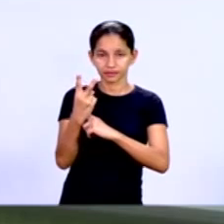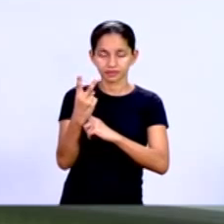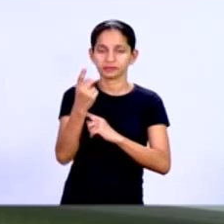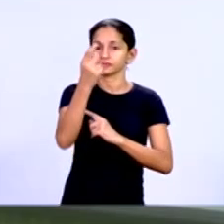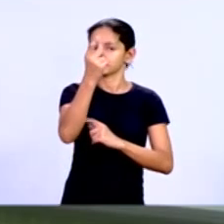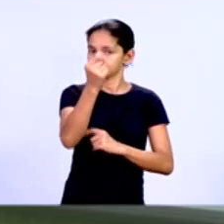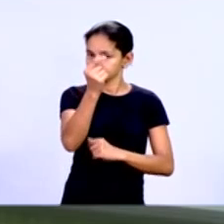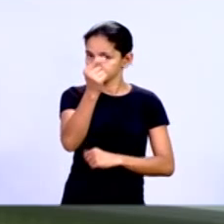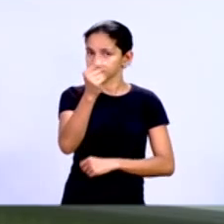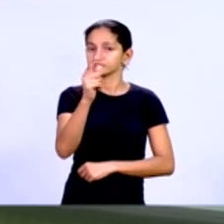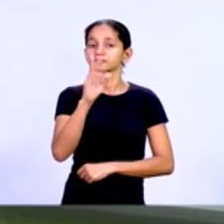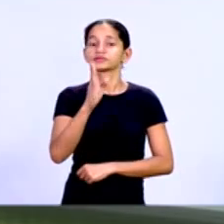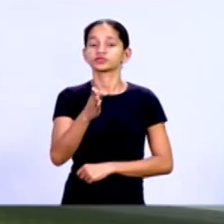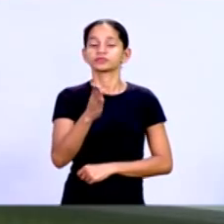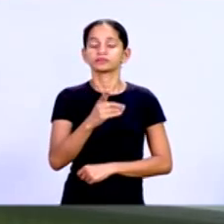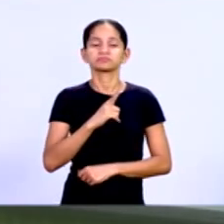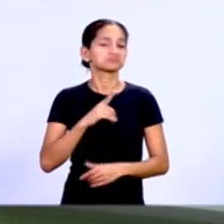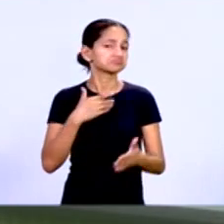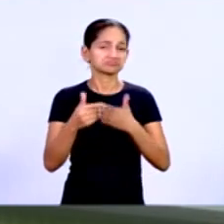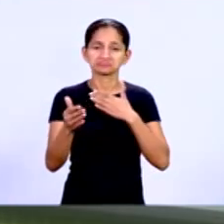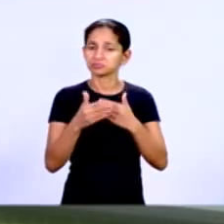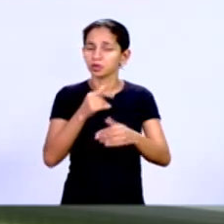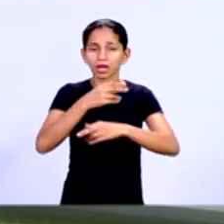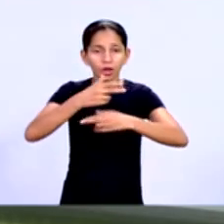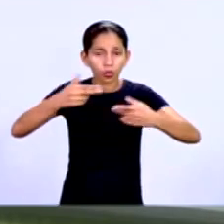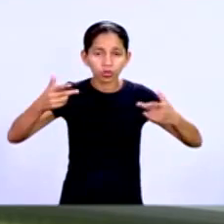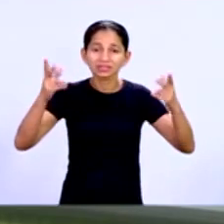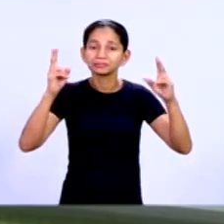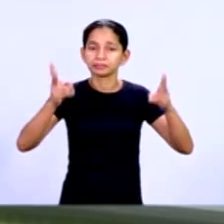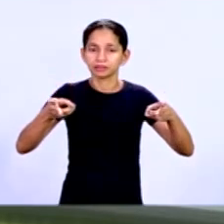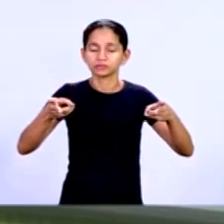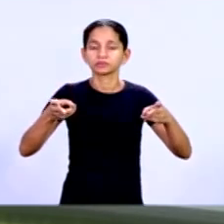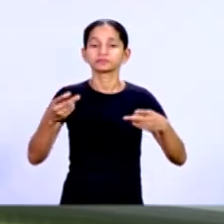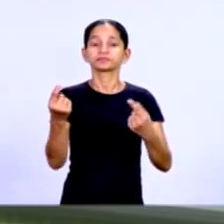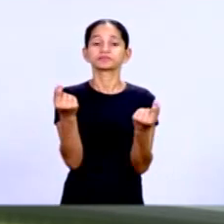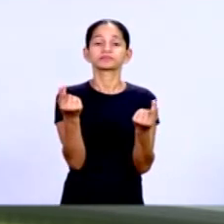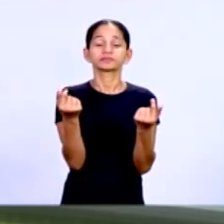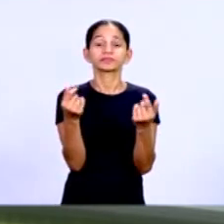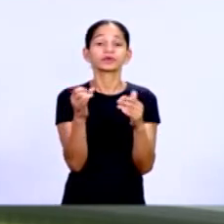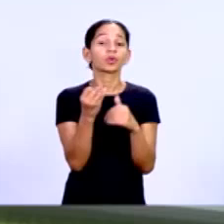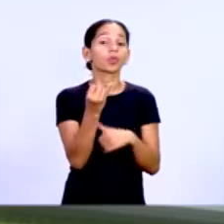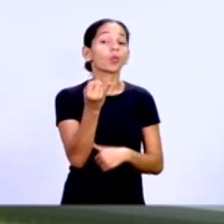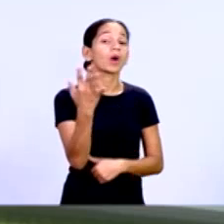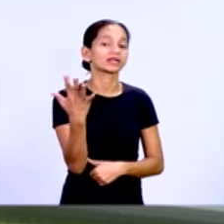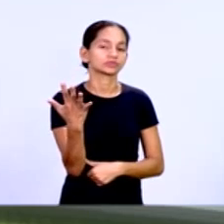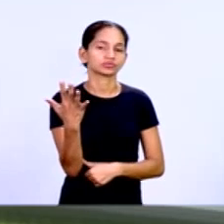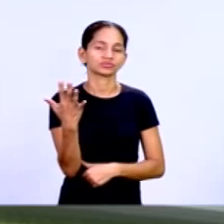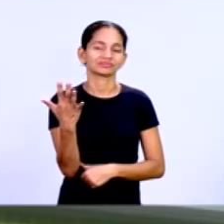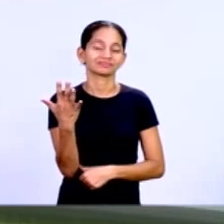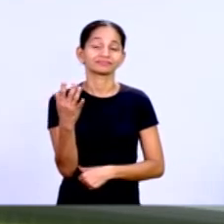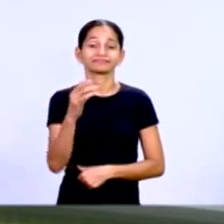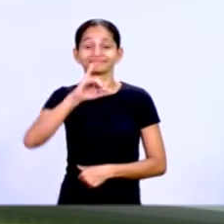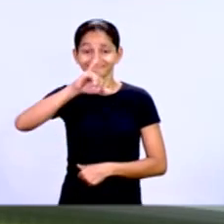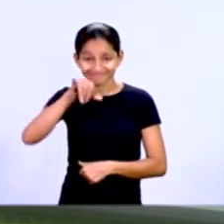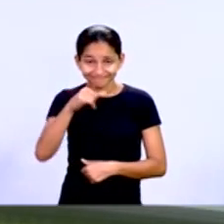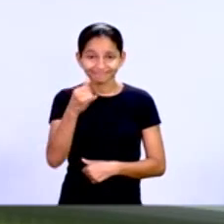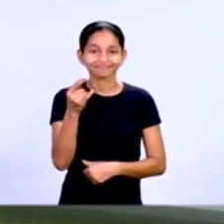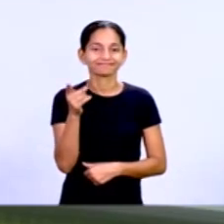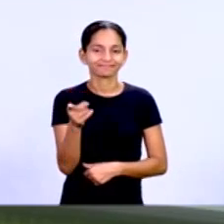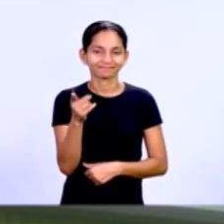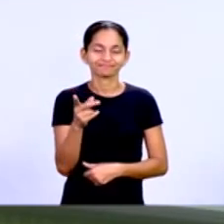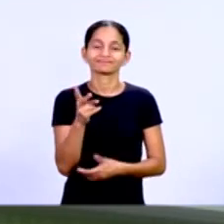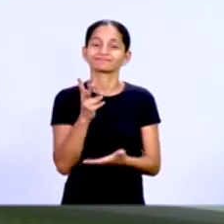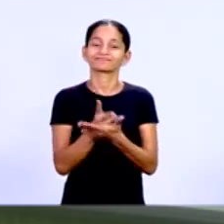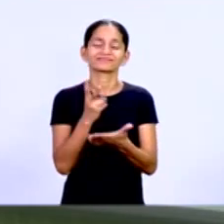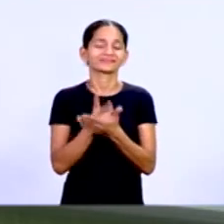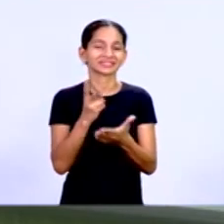financeiro, como qualquer mercadoria, o dinheiro também tem seu valor. E lembrando que o valor do dinheiro é